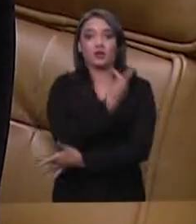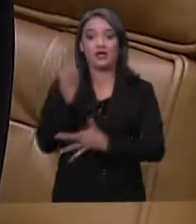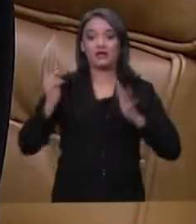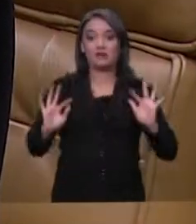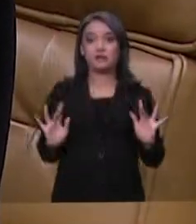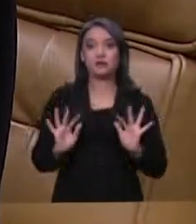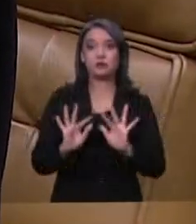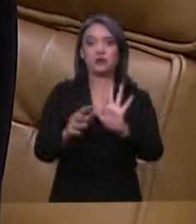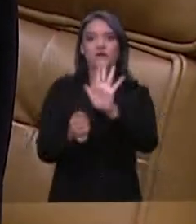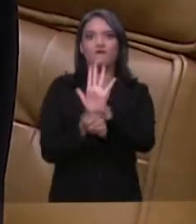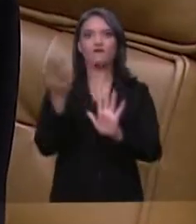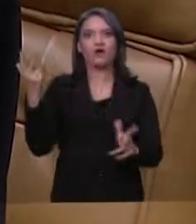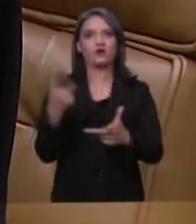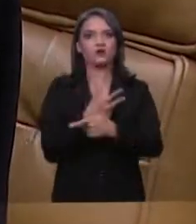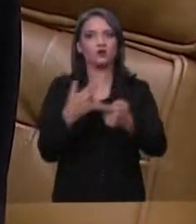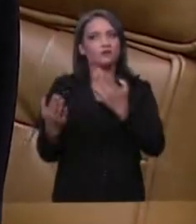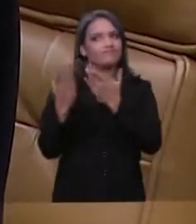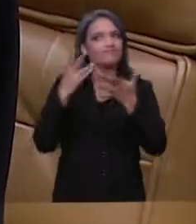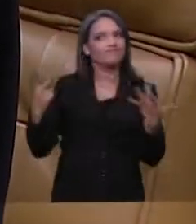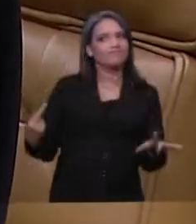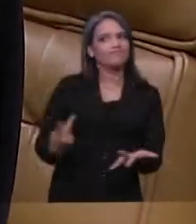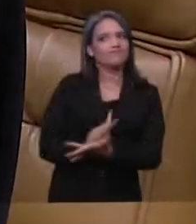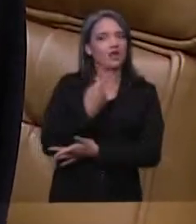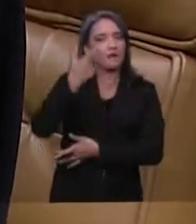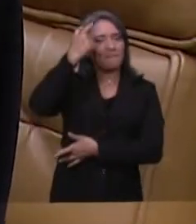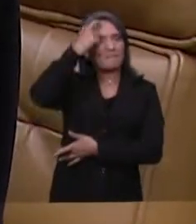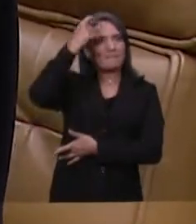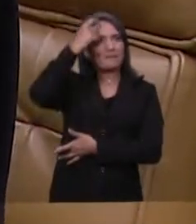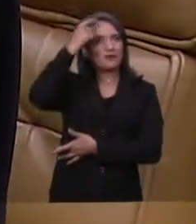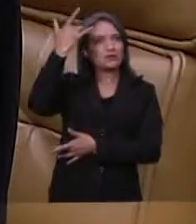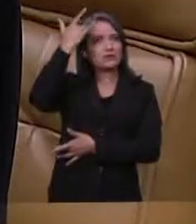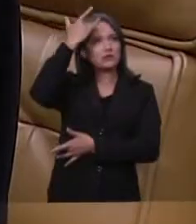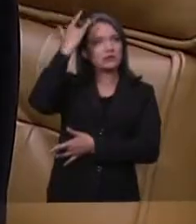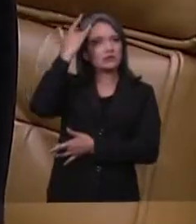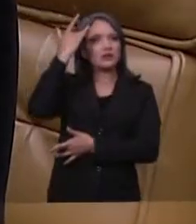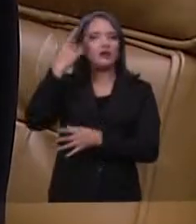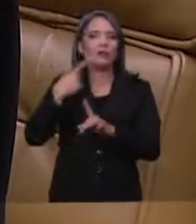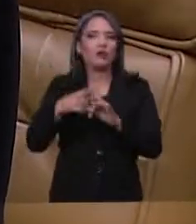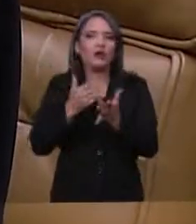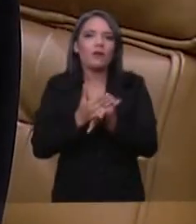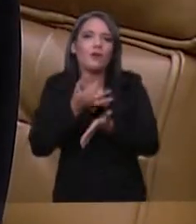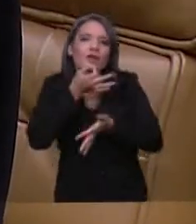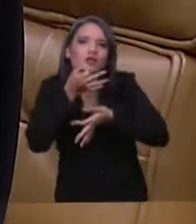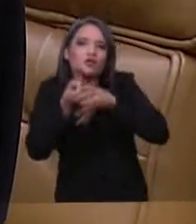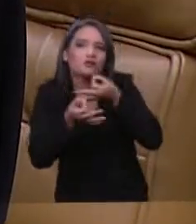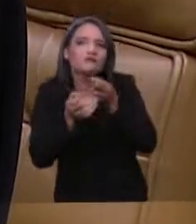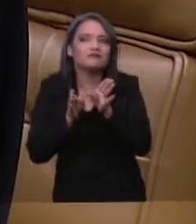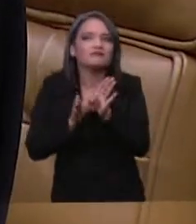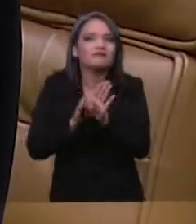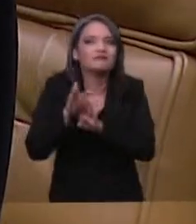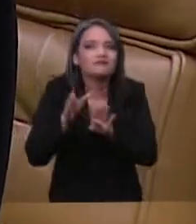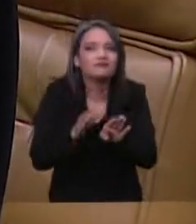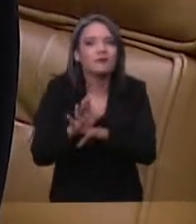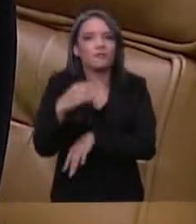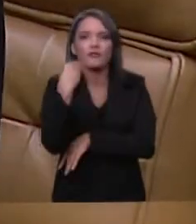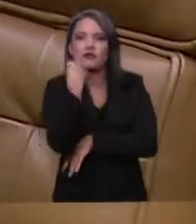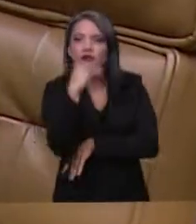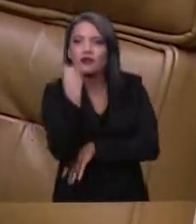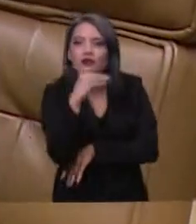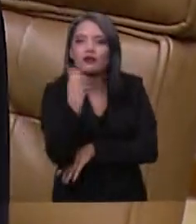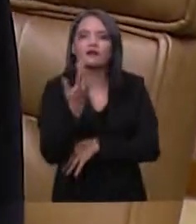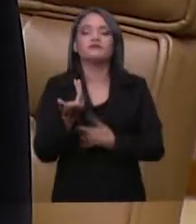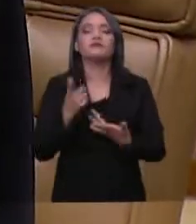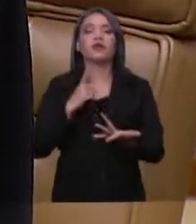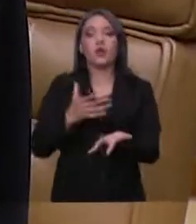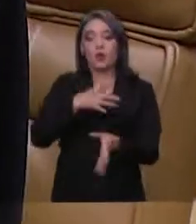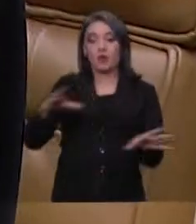fenômenos psicológicos entram em ação para criar uma ideia de sugestionabilidade. Os componentes da tuba passam a